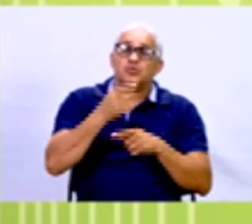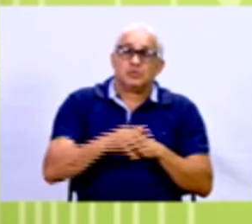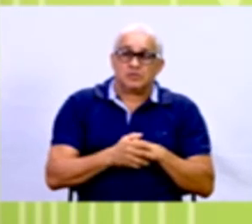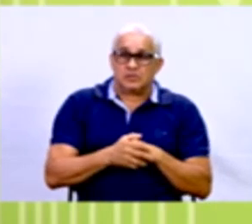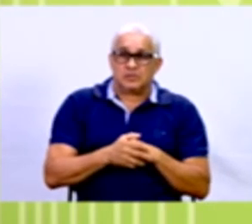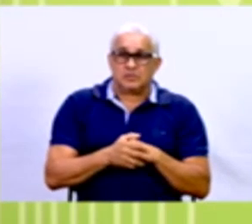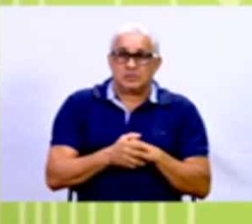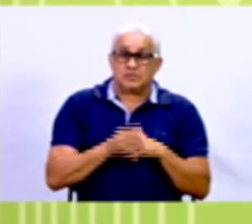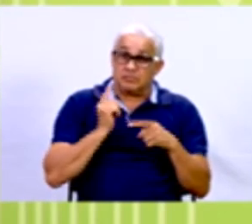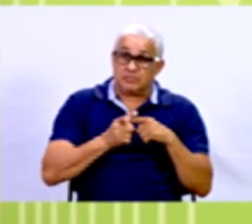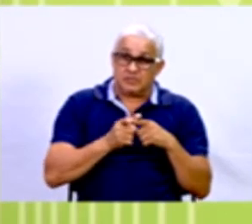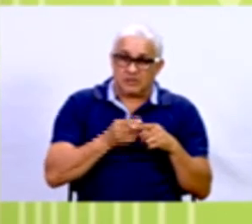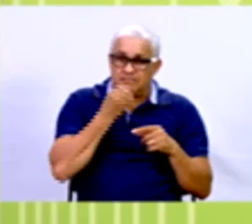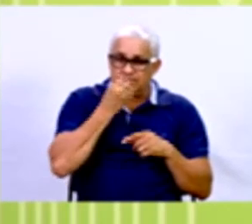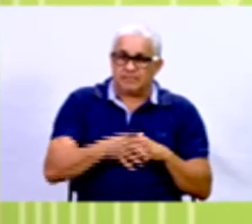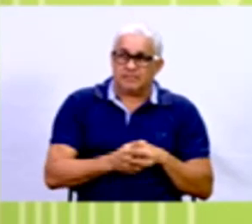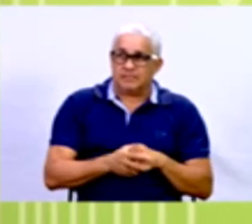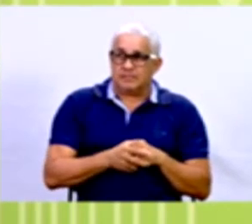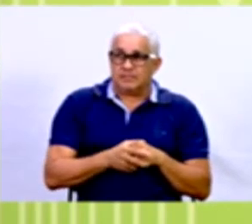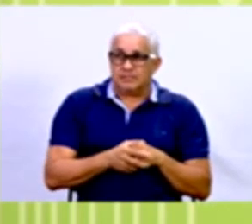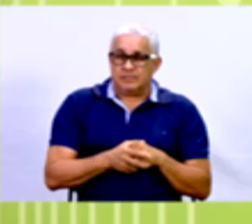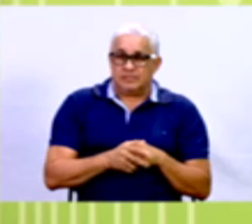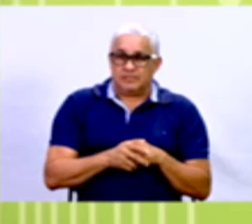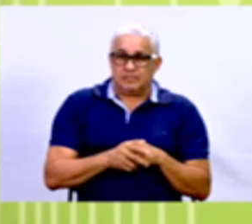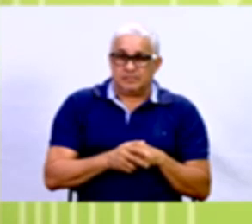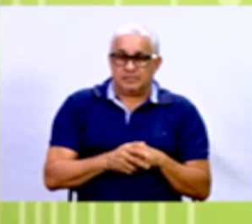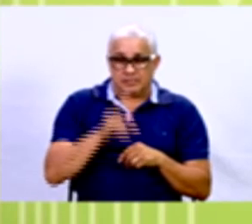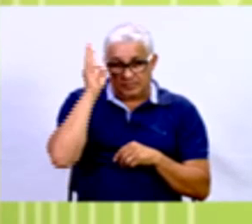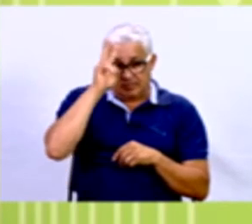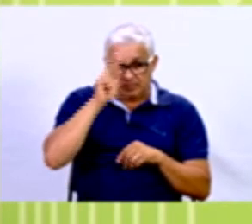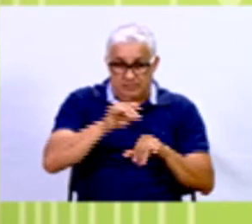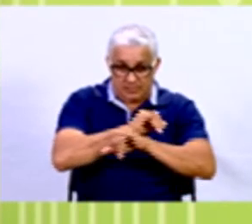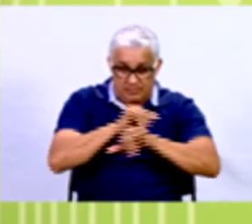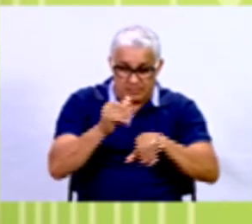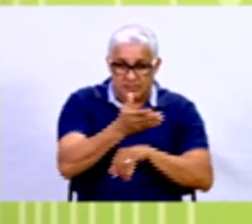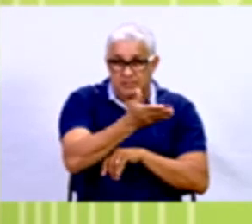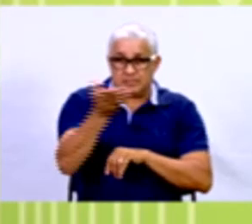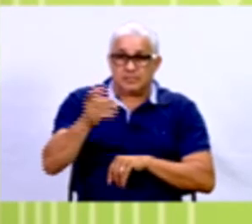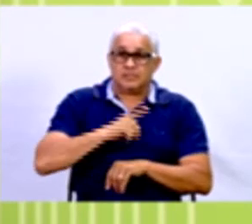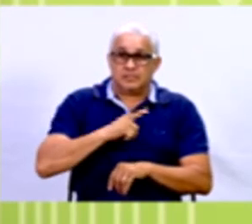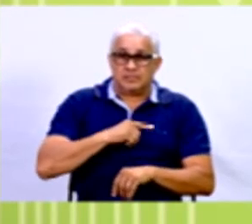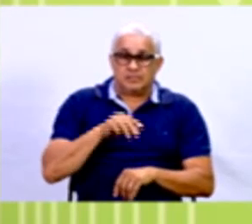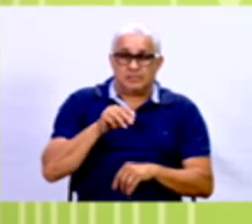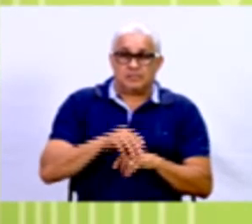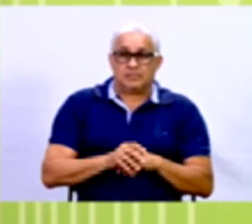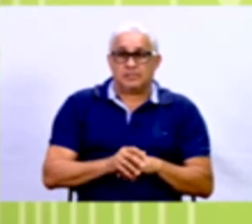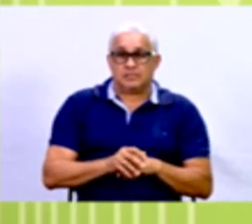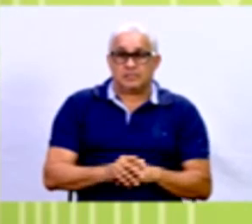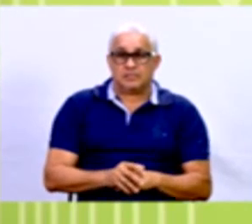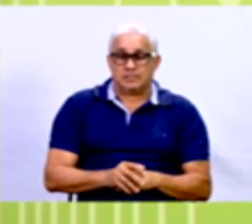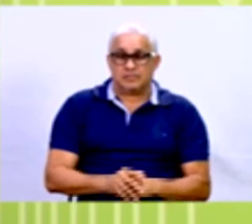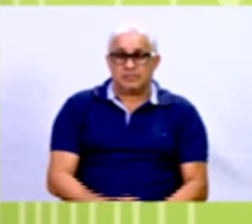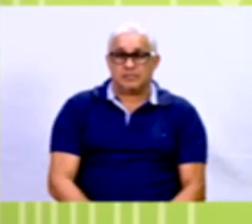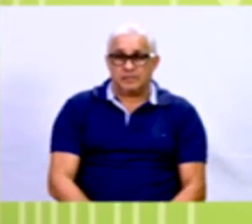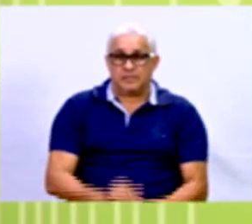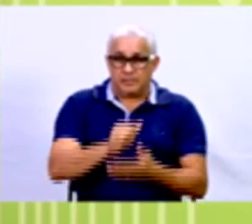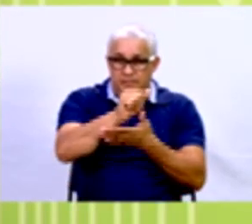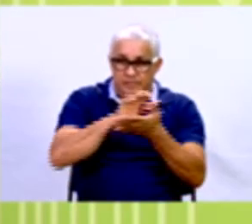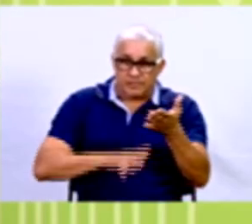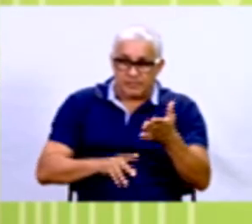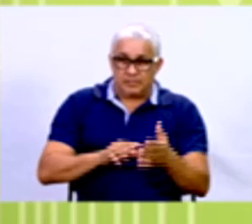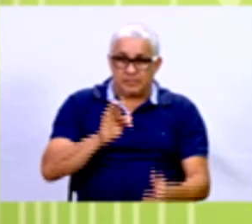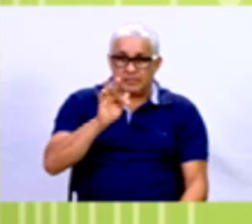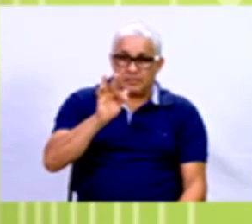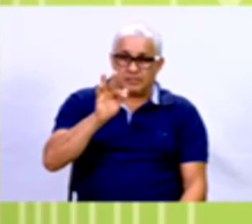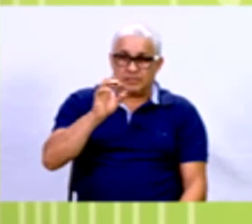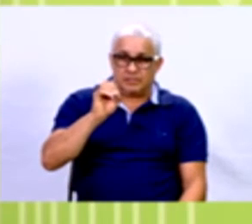negócio está funcionando, tá certo? Nós gostaríamos de lembrar a vocês, existem as atividades de percurso, né? Os fóruns já estão no